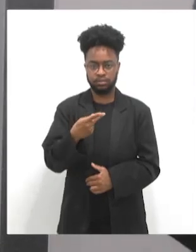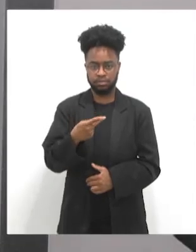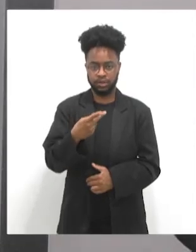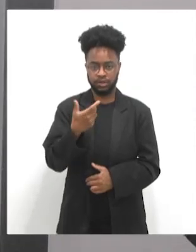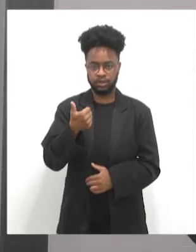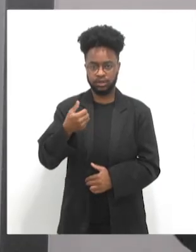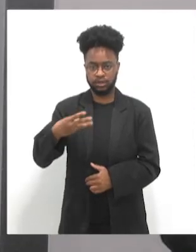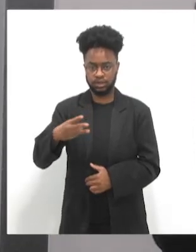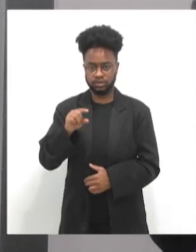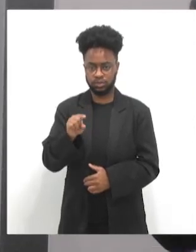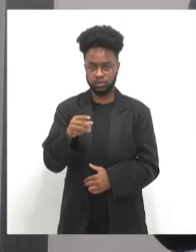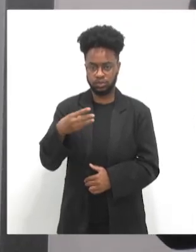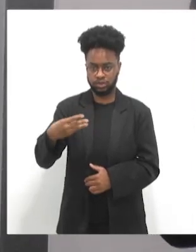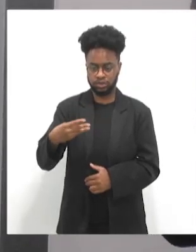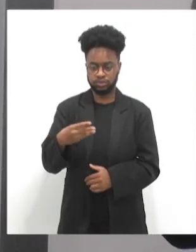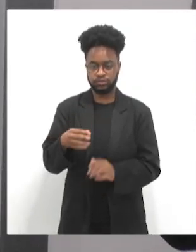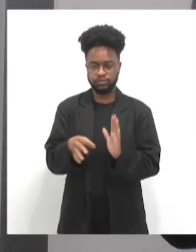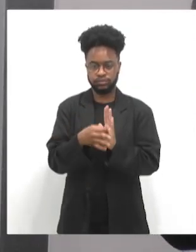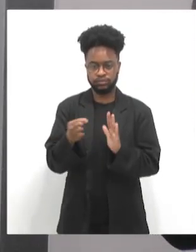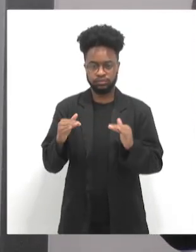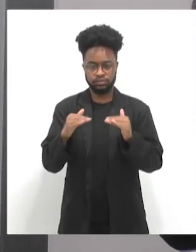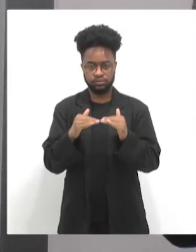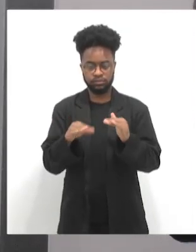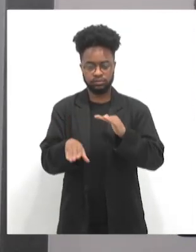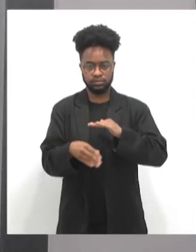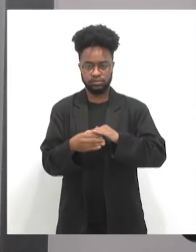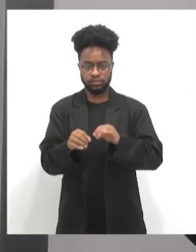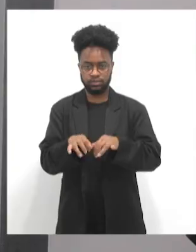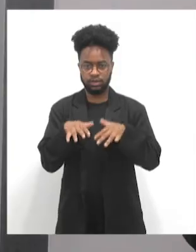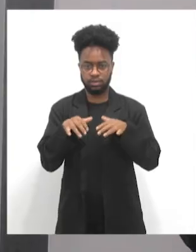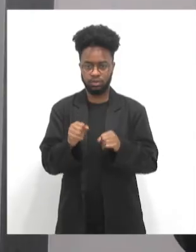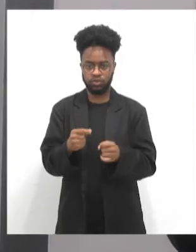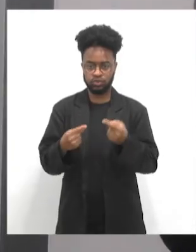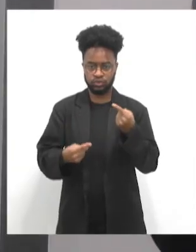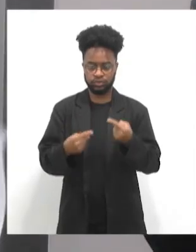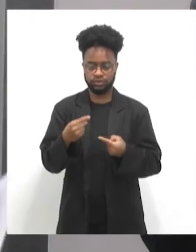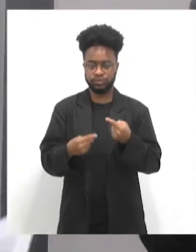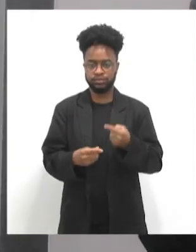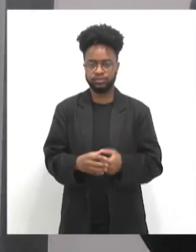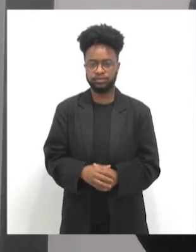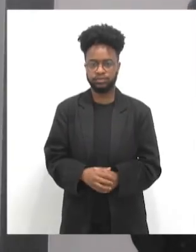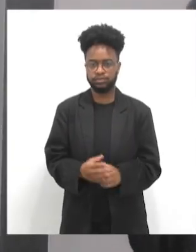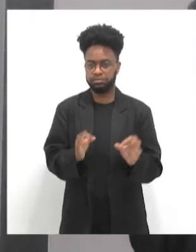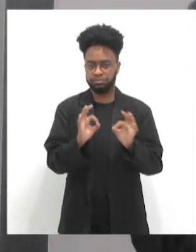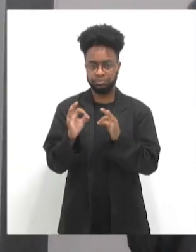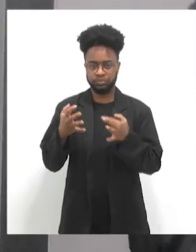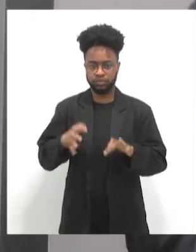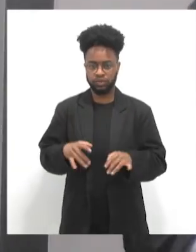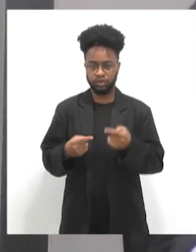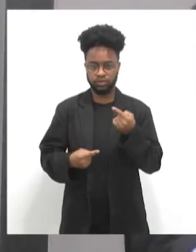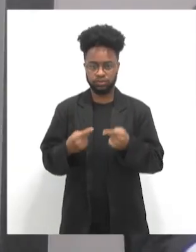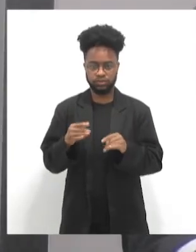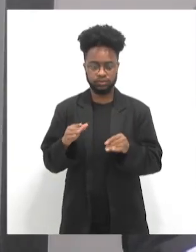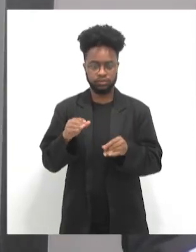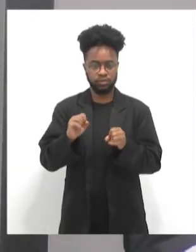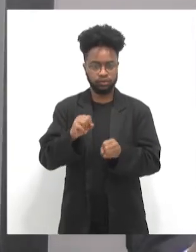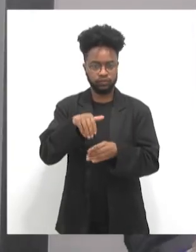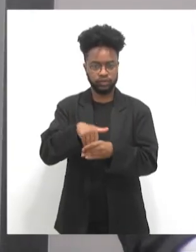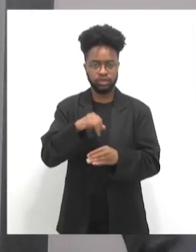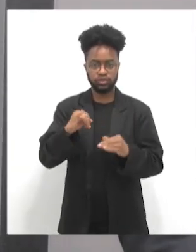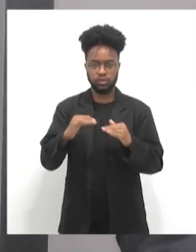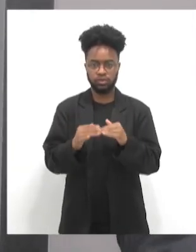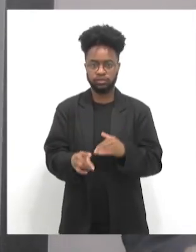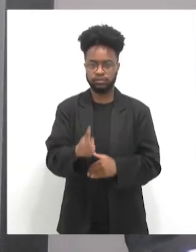17P13.3. O parecer é favorável à emenda de plenário. Em discussão. Não havendo quem queira discutir, em votação, os senhores que